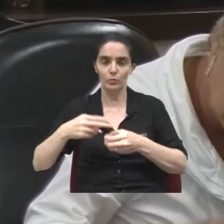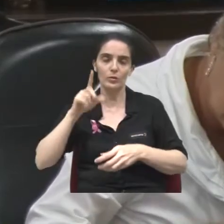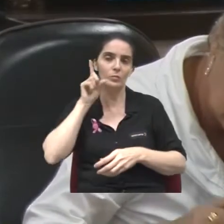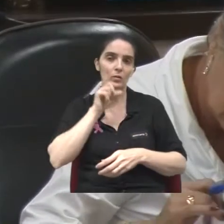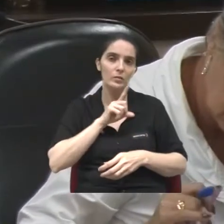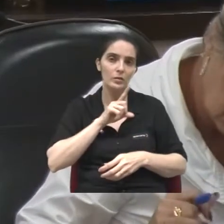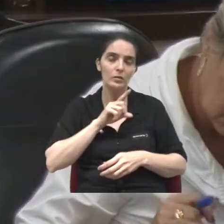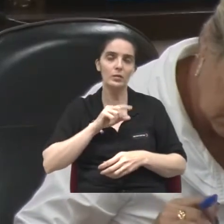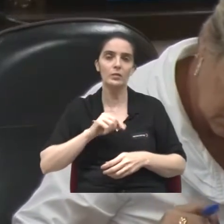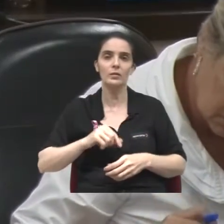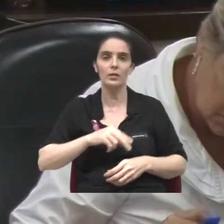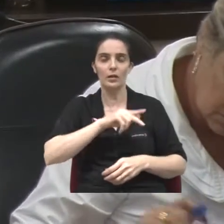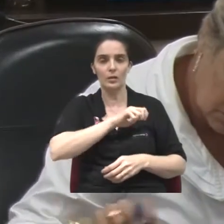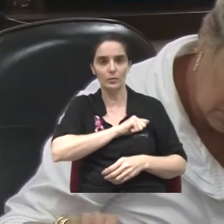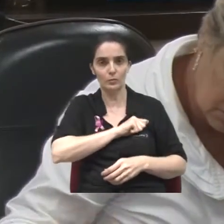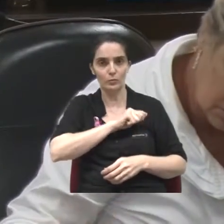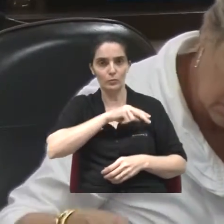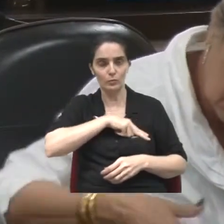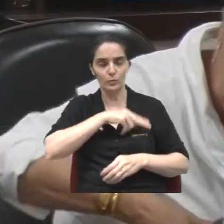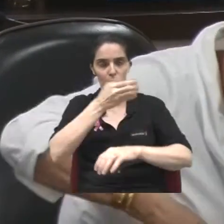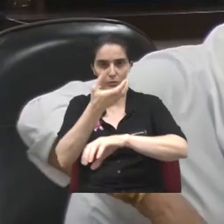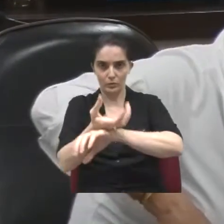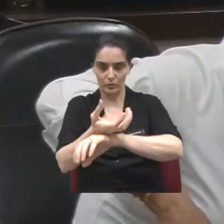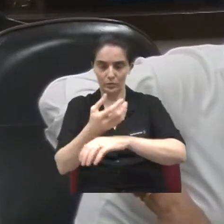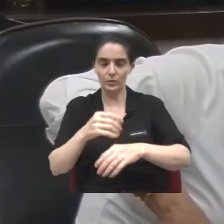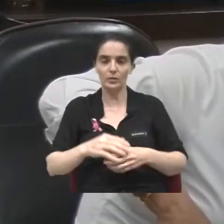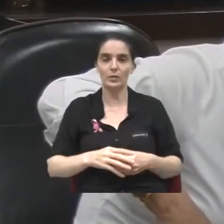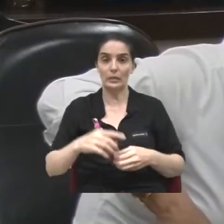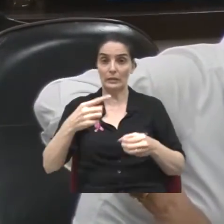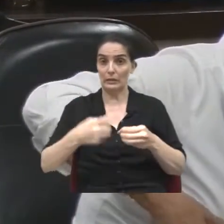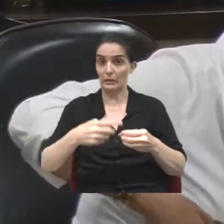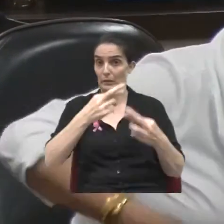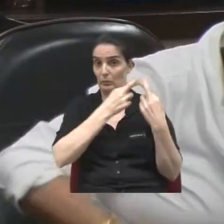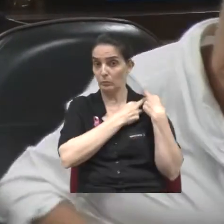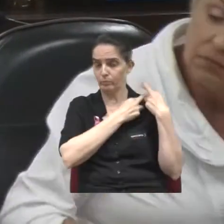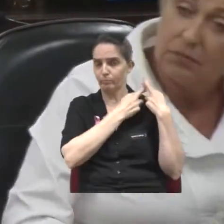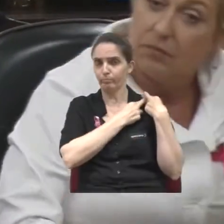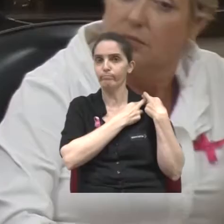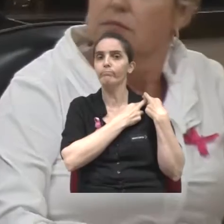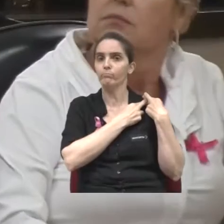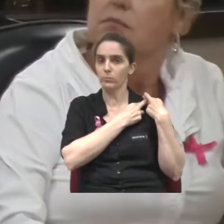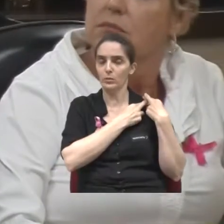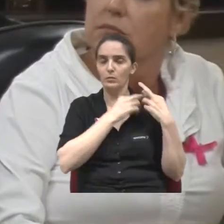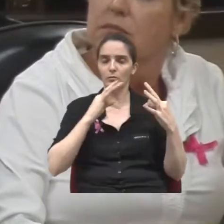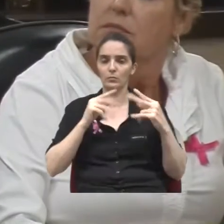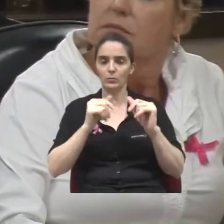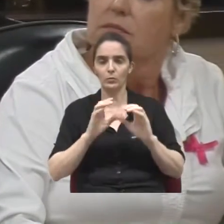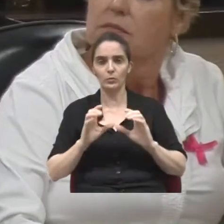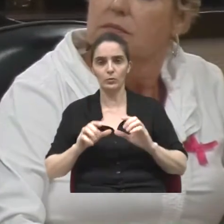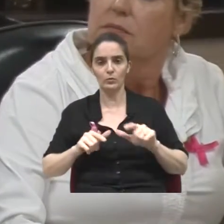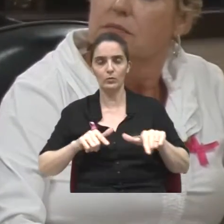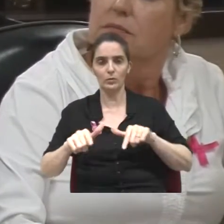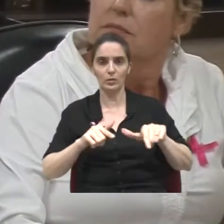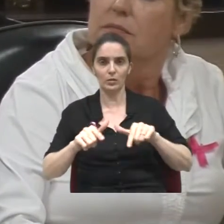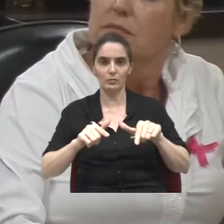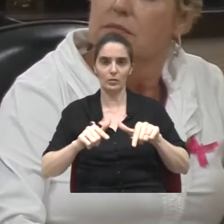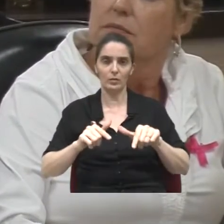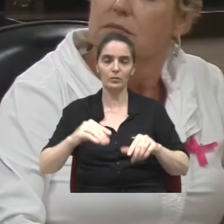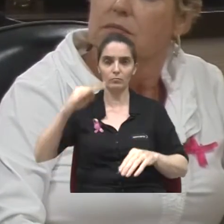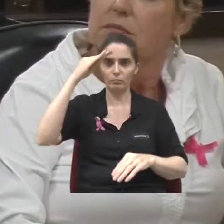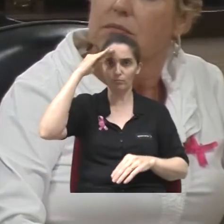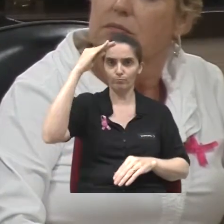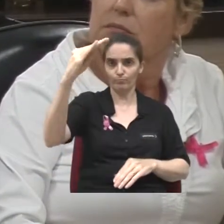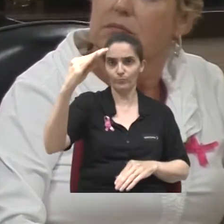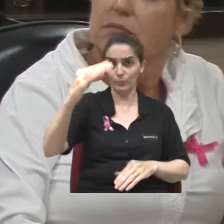Nova Odessa, cidade das quais foi responsável por todo o processo do serviço militar obrigatório, desde o alistamento